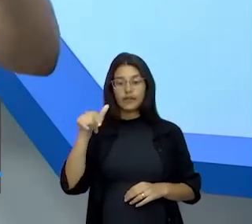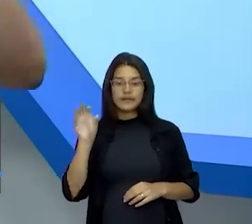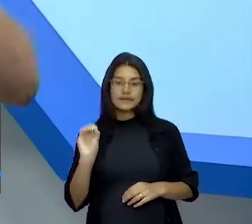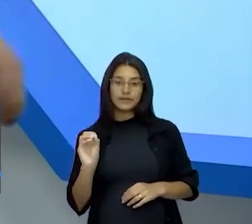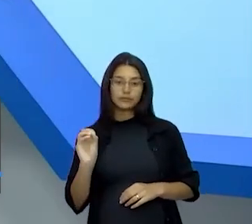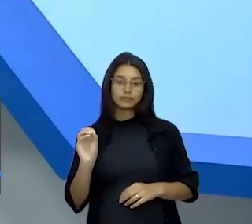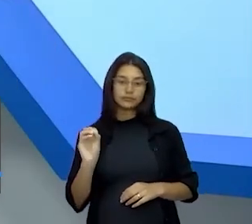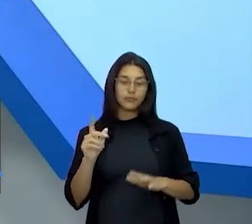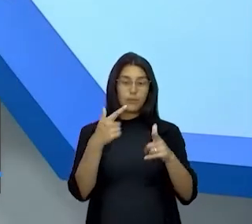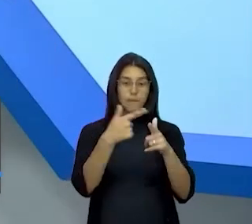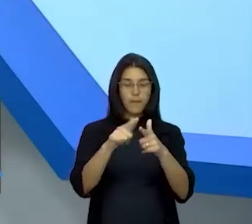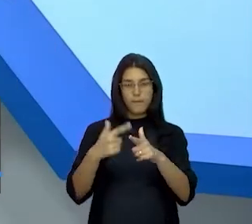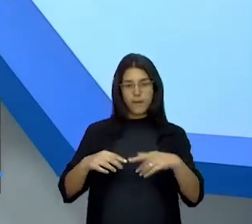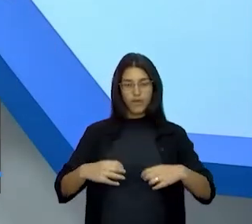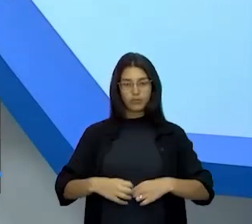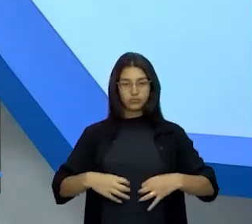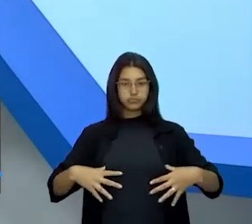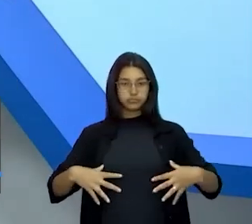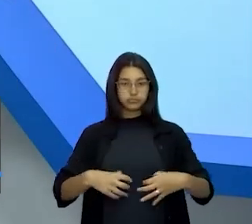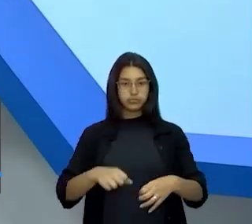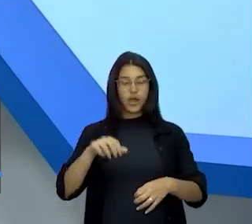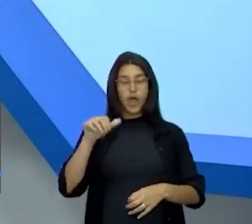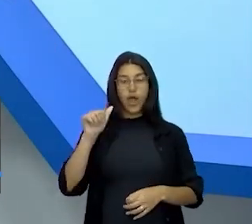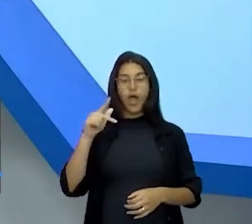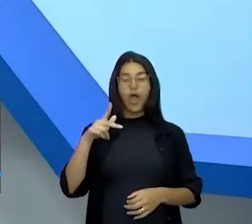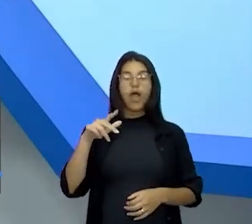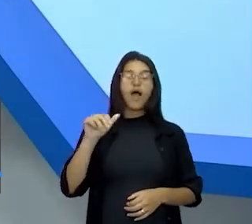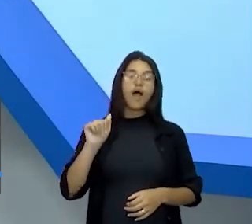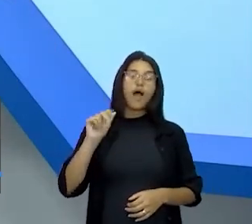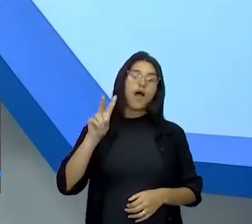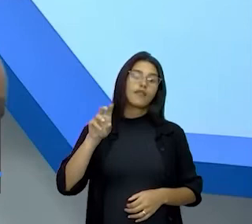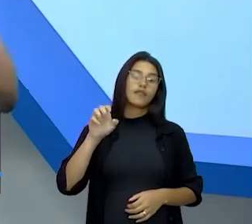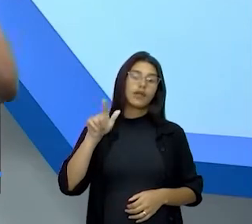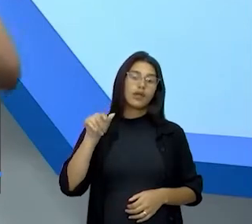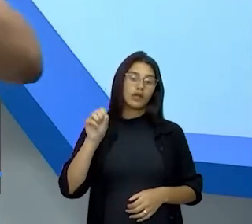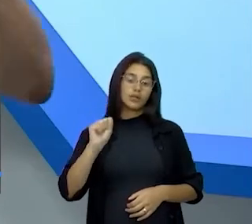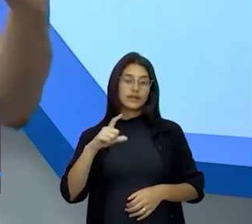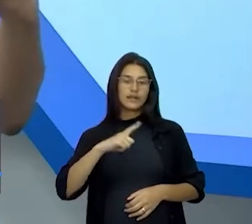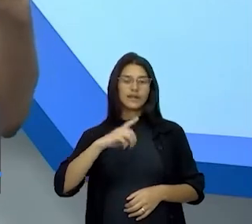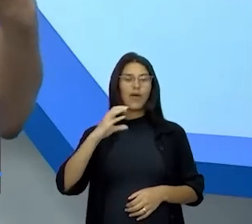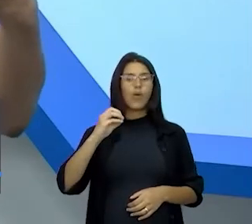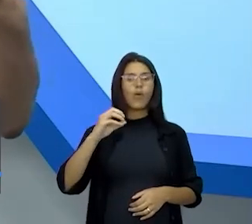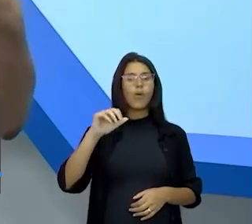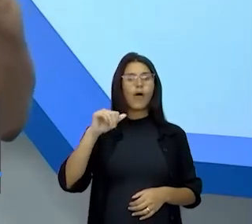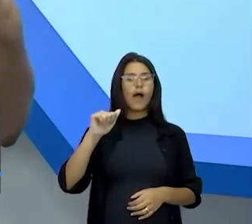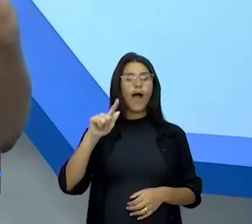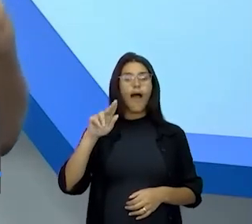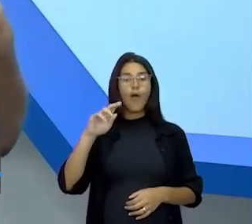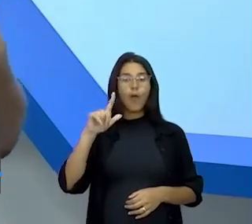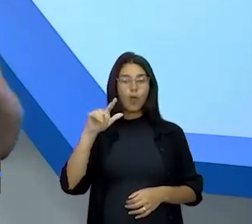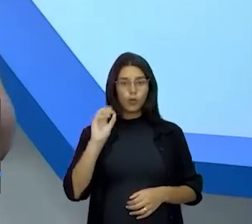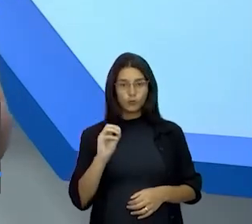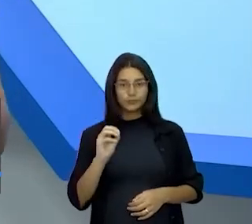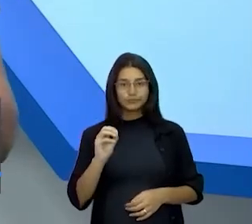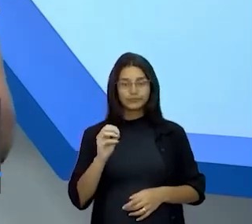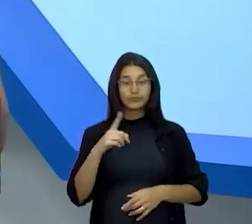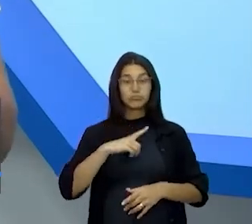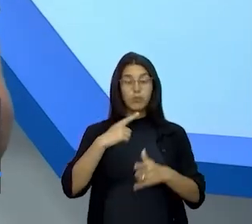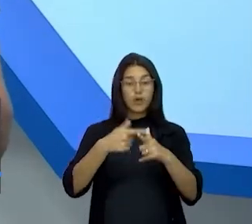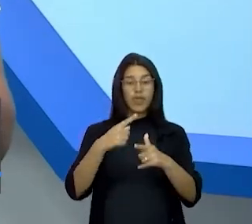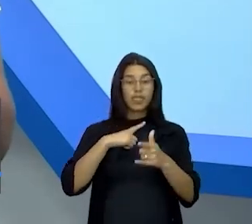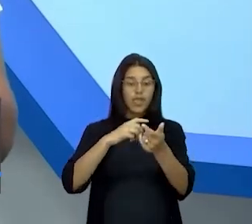alvéolos pulmonares. E aí você vai ter ali um coágulo, porque vai vazar sangue no seu pulmão. E